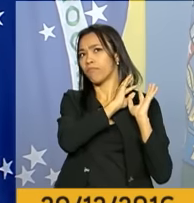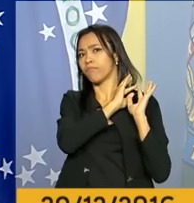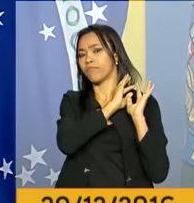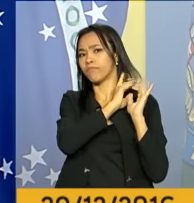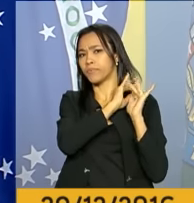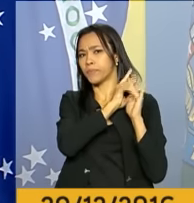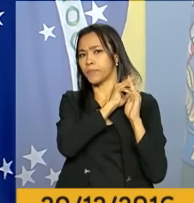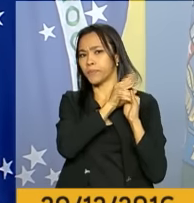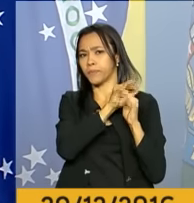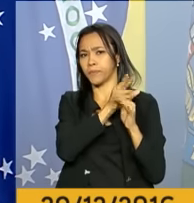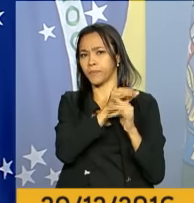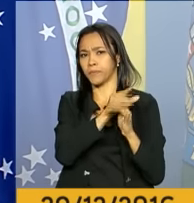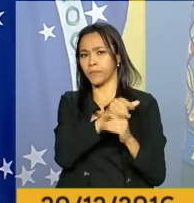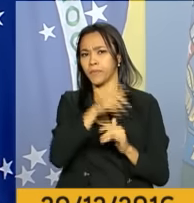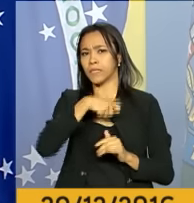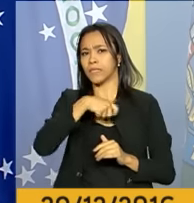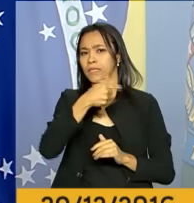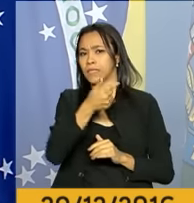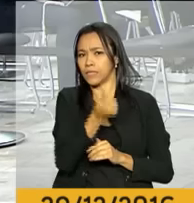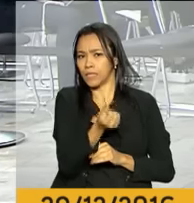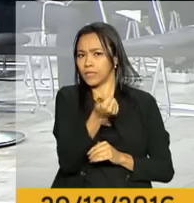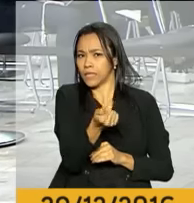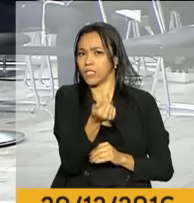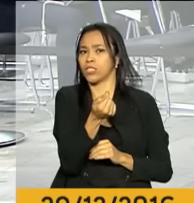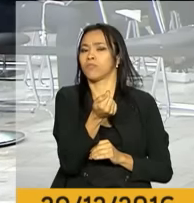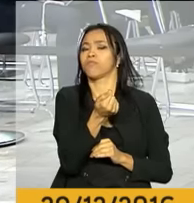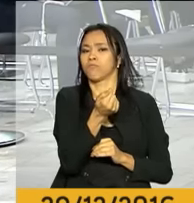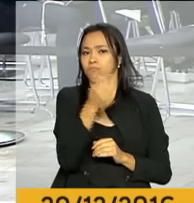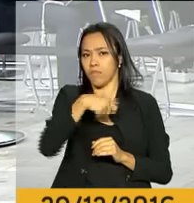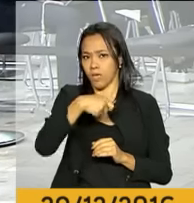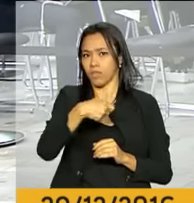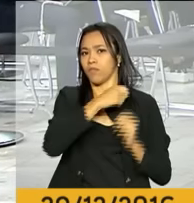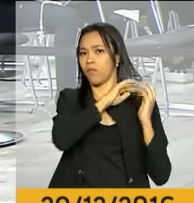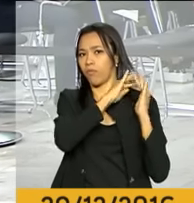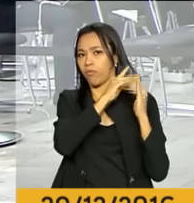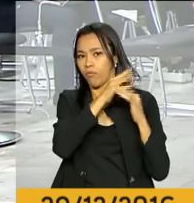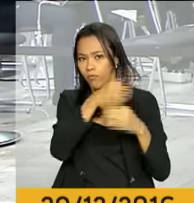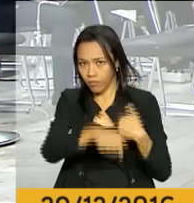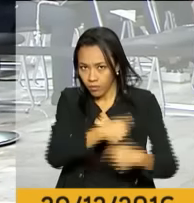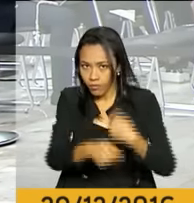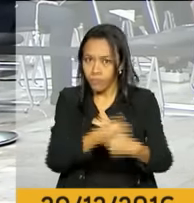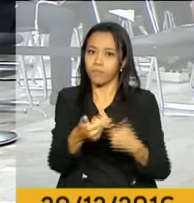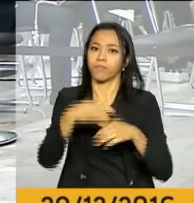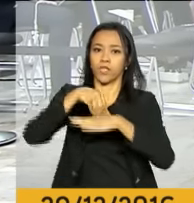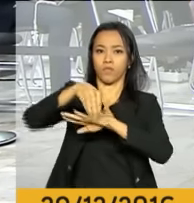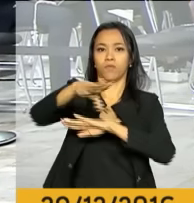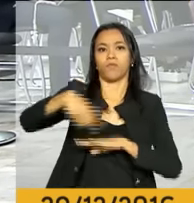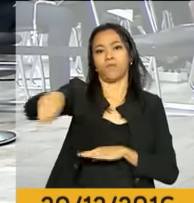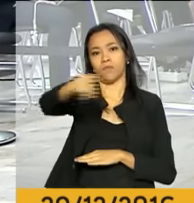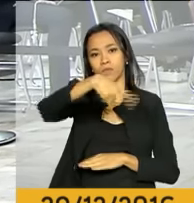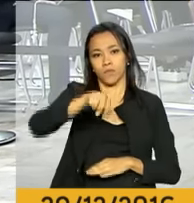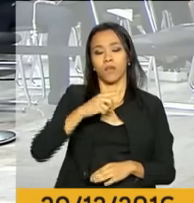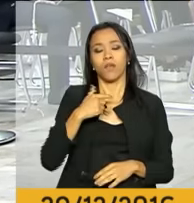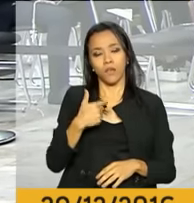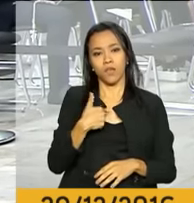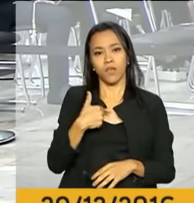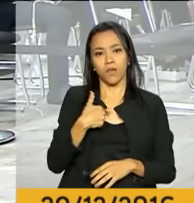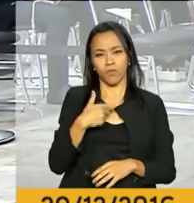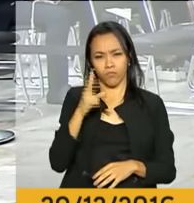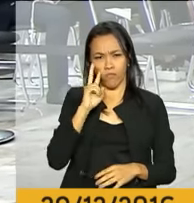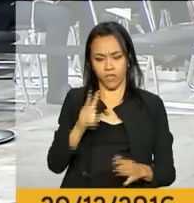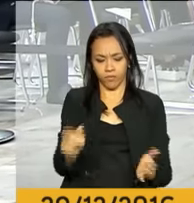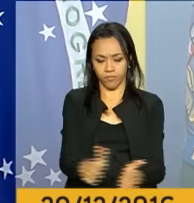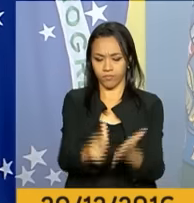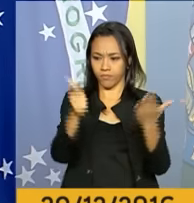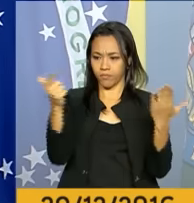desses se se meses aliás até confesso que aquela